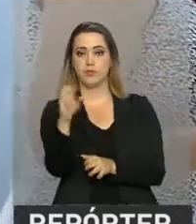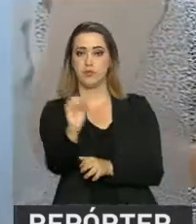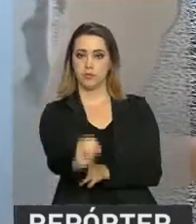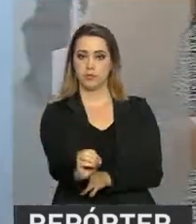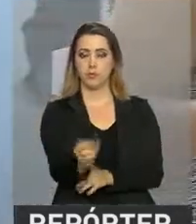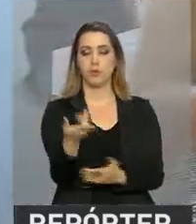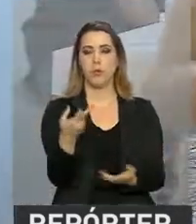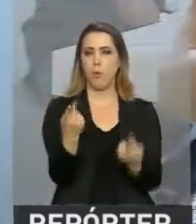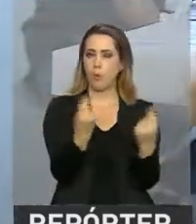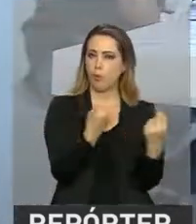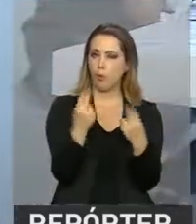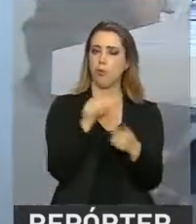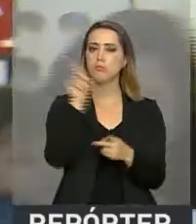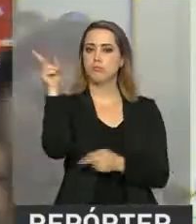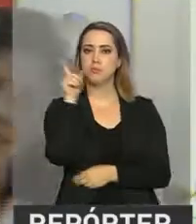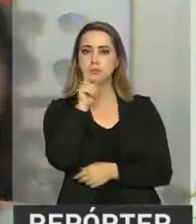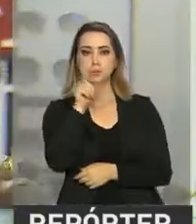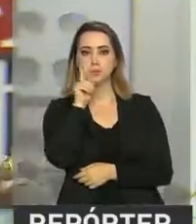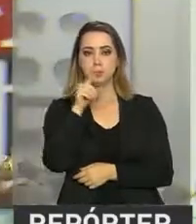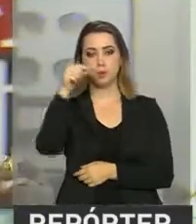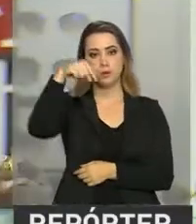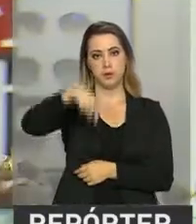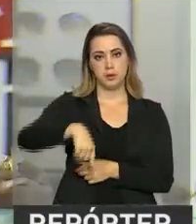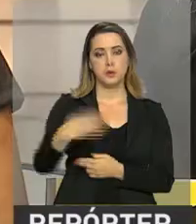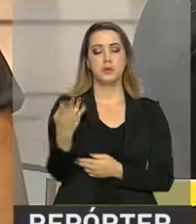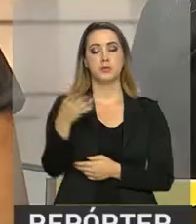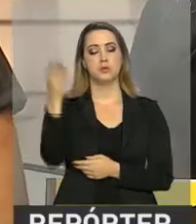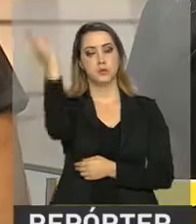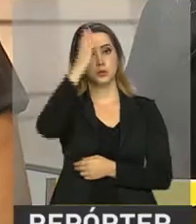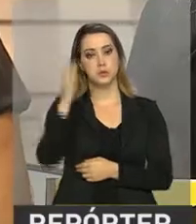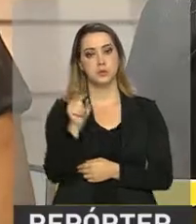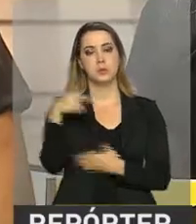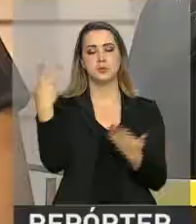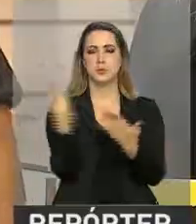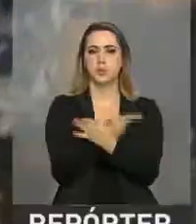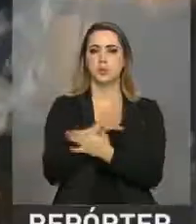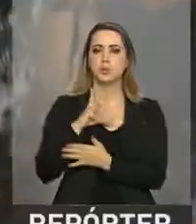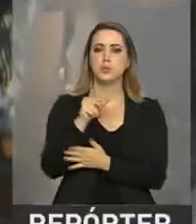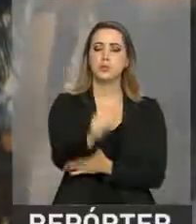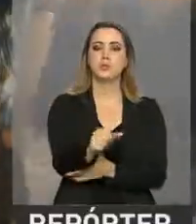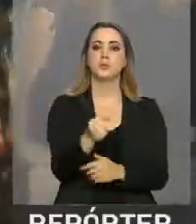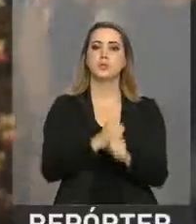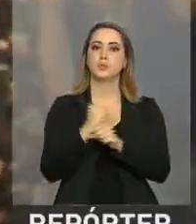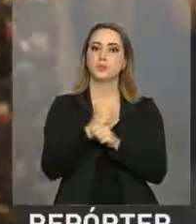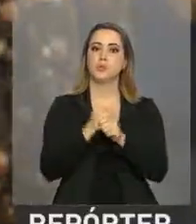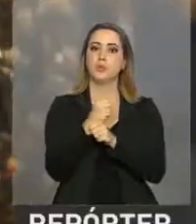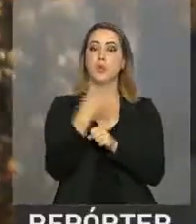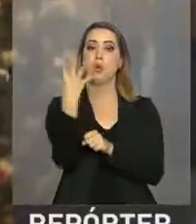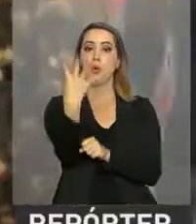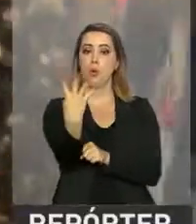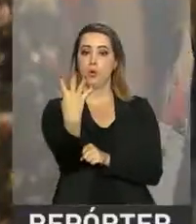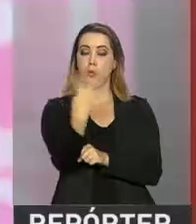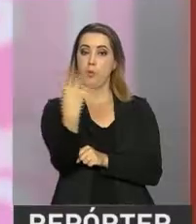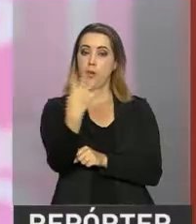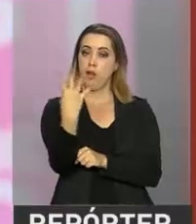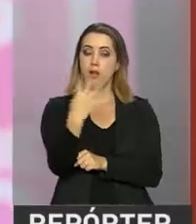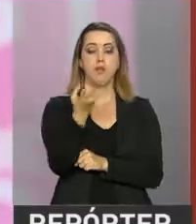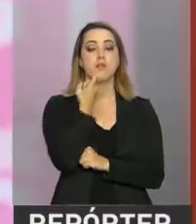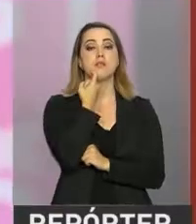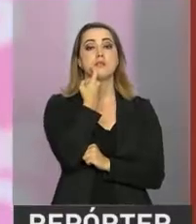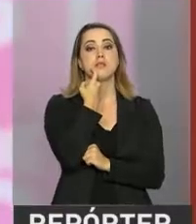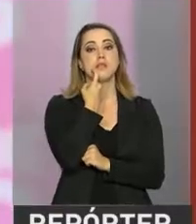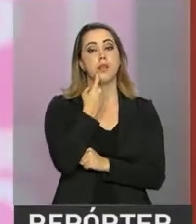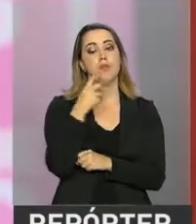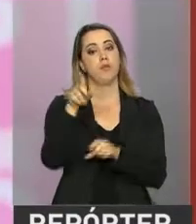mesma forma que a norte-americana a black friday brasileira também ocorre todo ano na quarta sexta feira de novembro e os